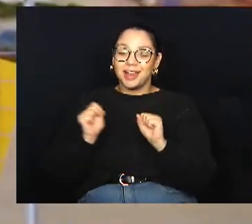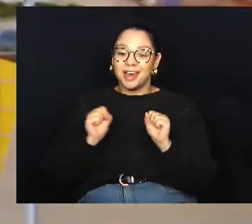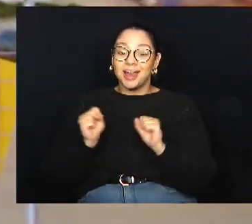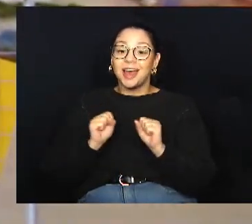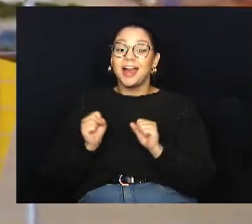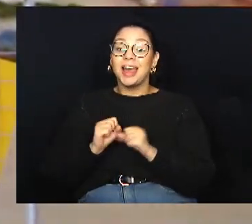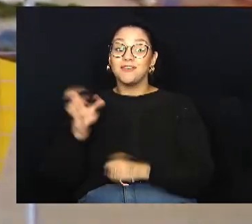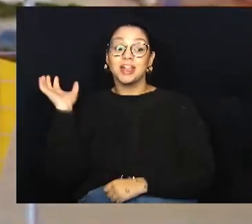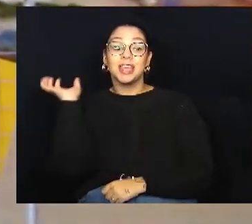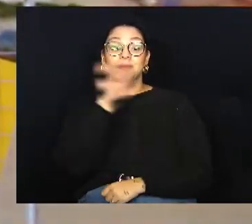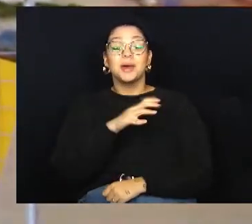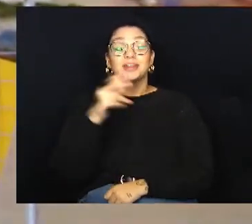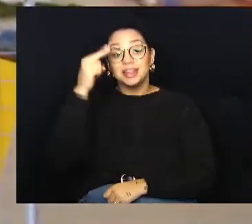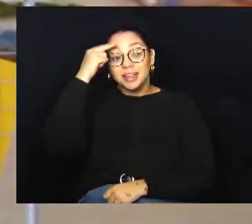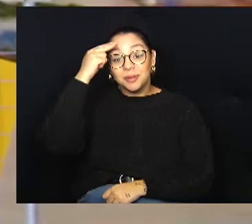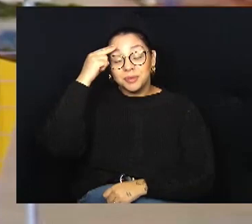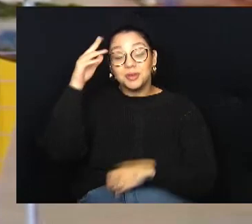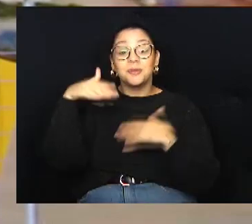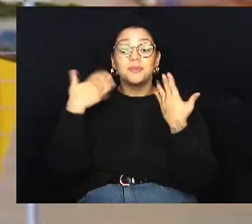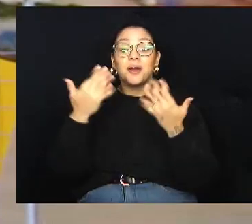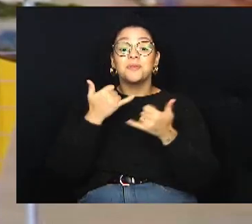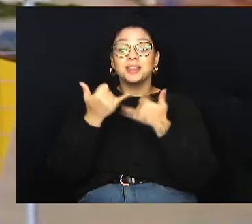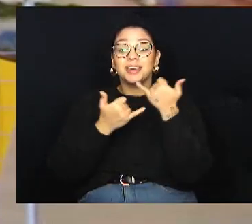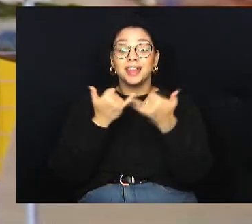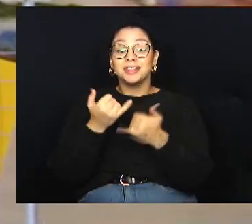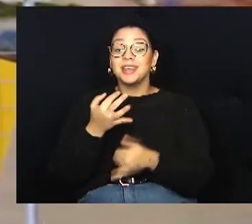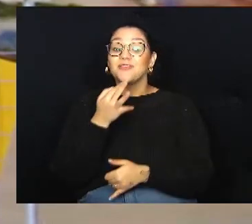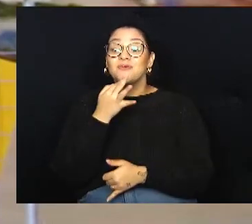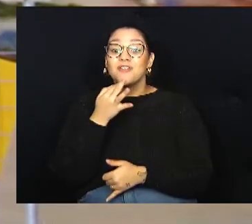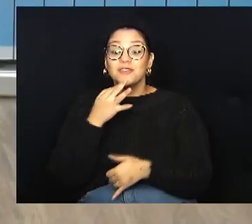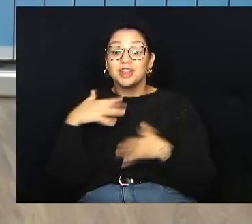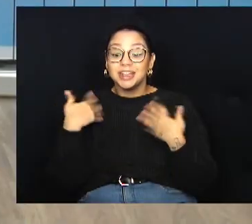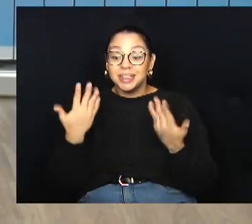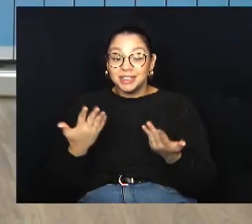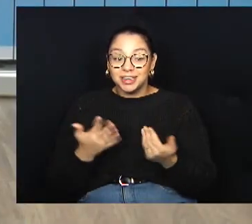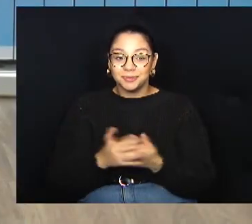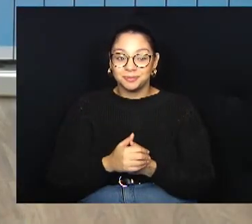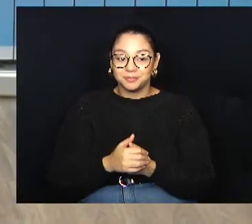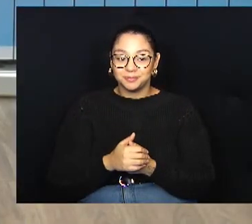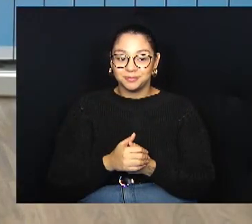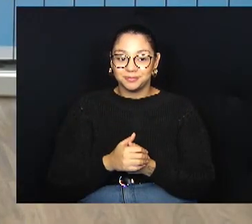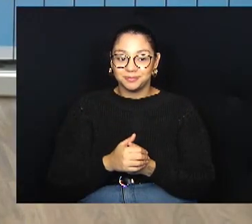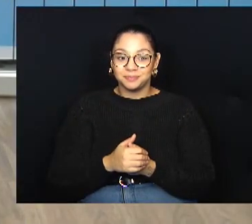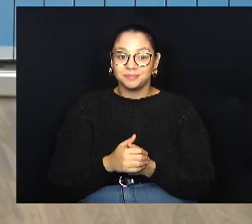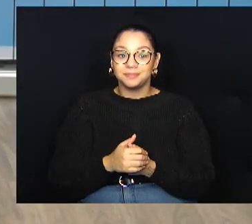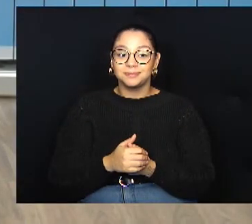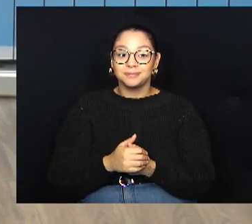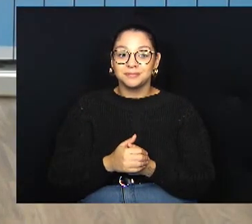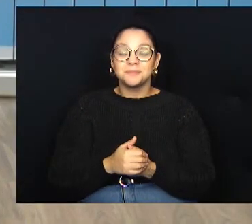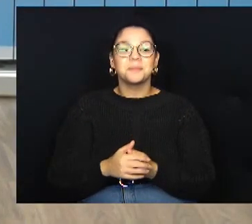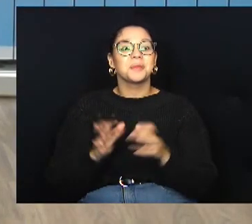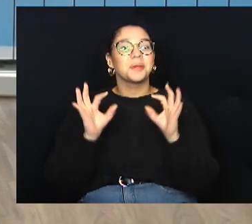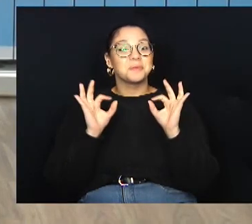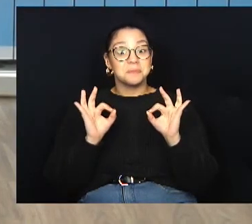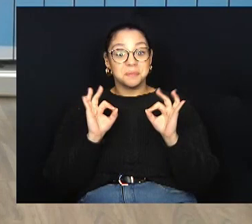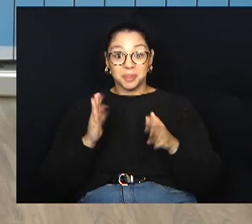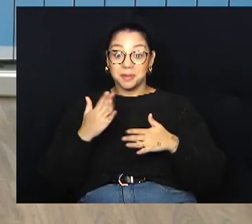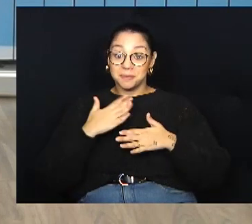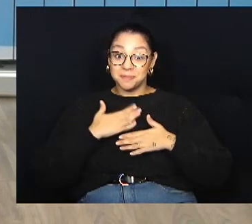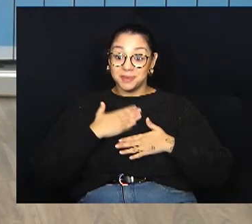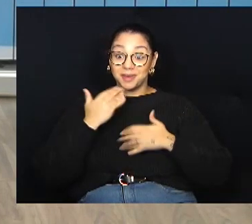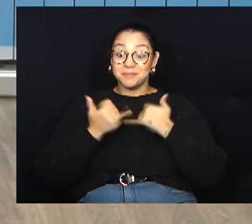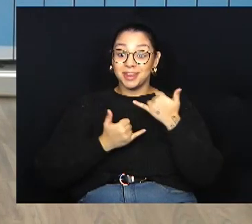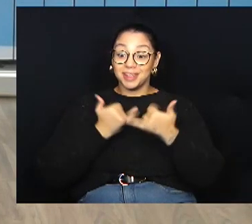Gabriel, qual era a sua brincadeira preferida? Ah, Luana Galiza, a minha brincadeira preferida